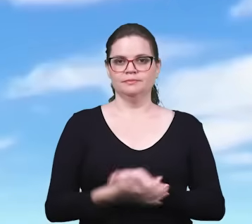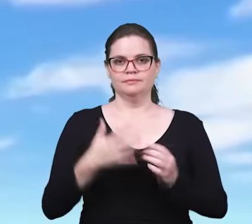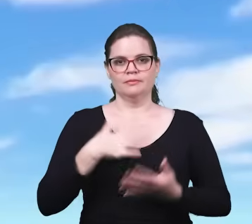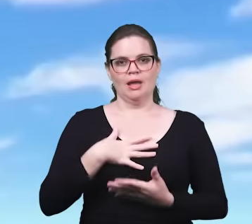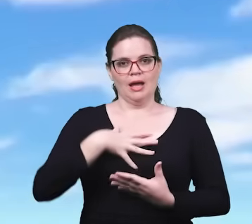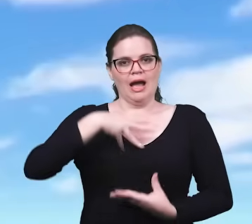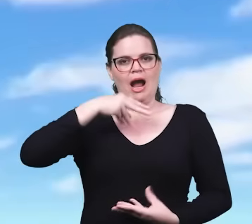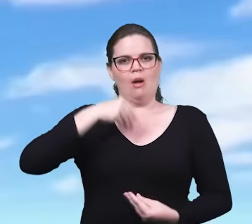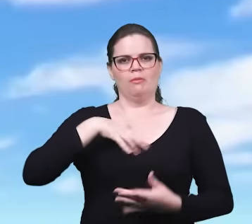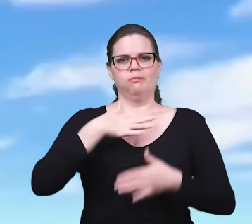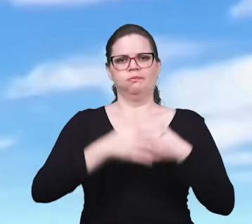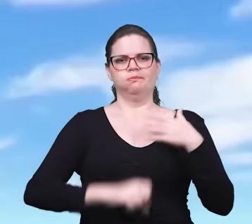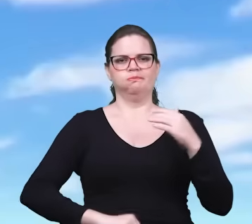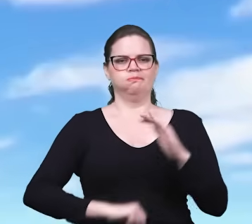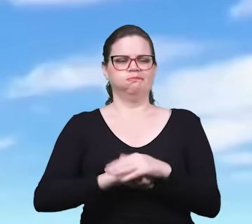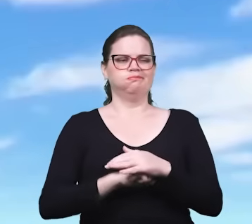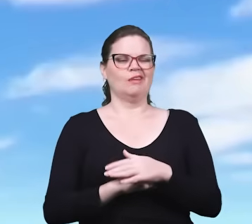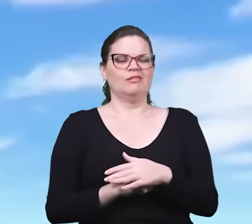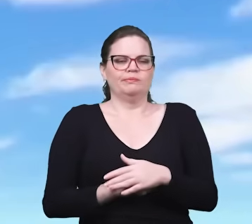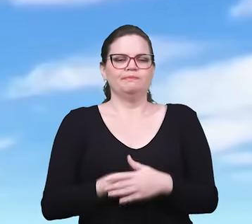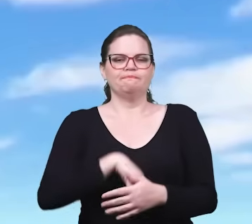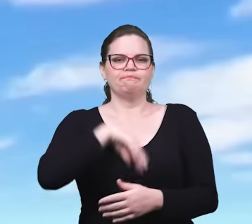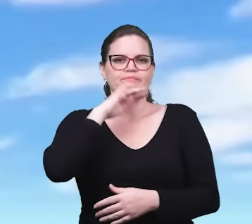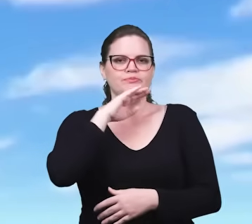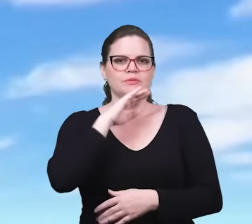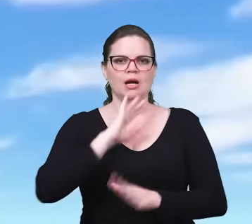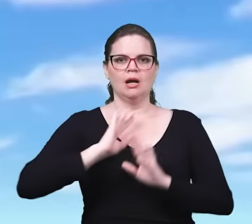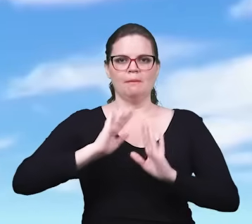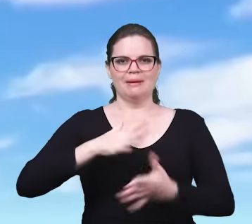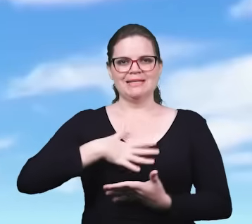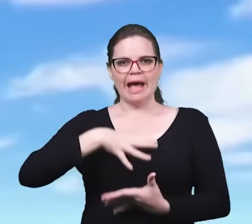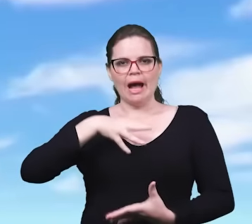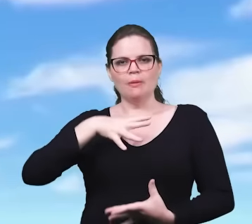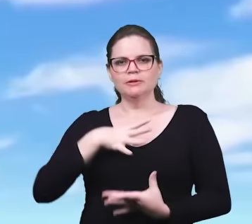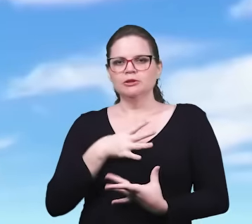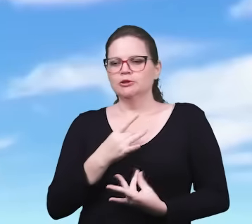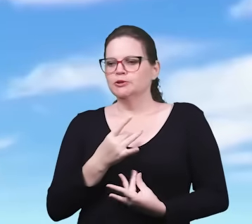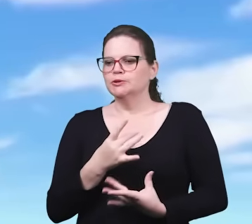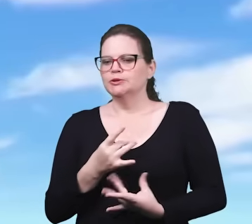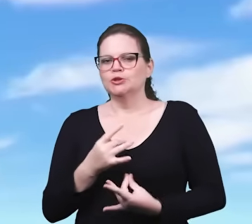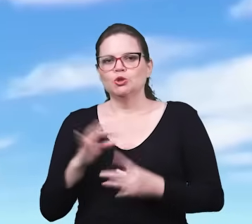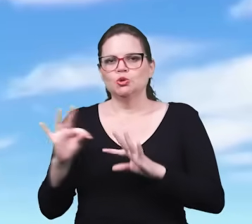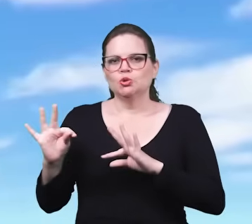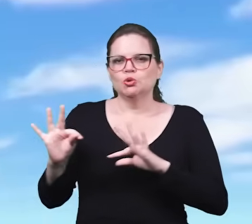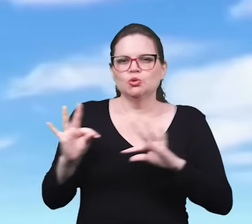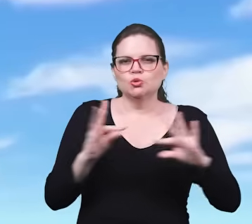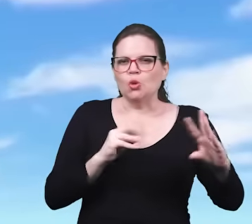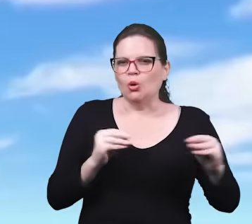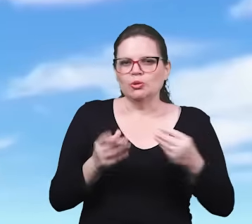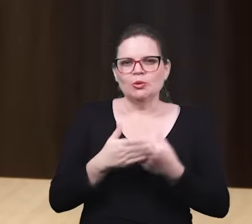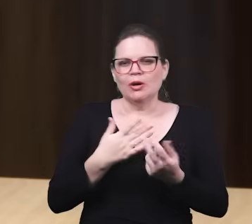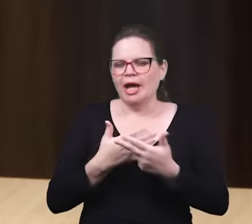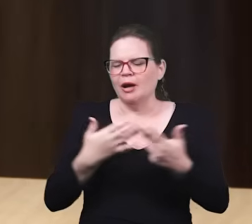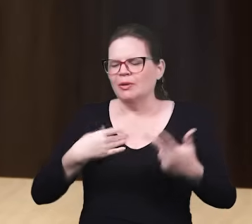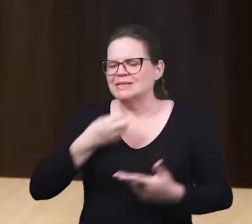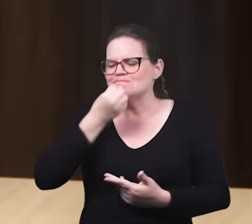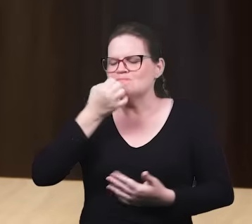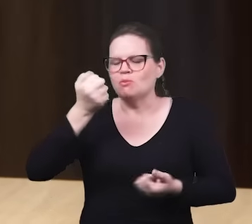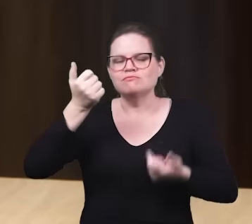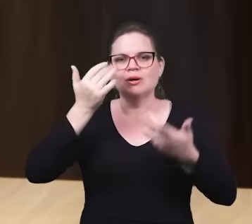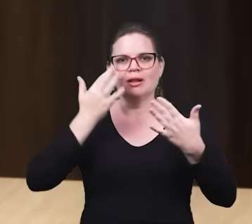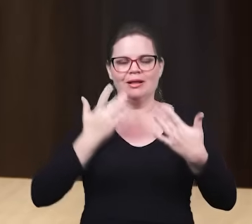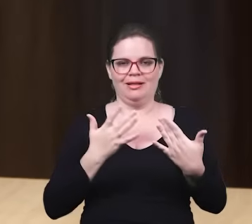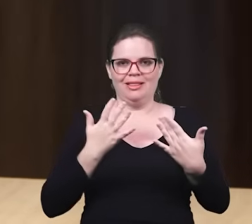alma farta pisa o favo de mel, mas a alma faminta todo amargo é doce. Um texto para a